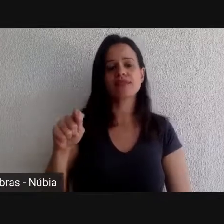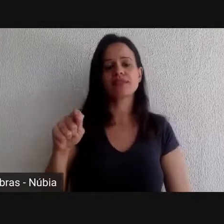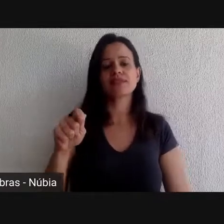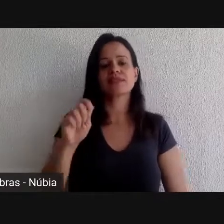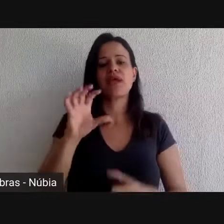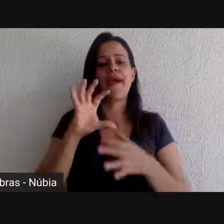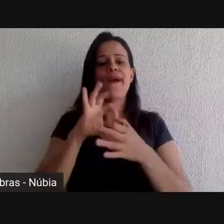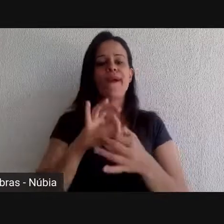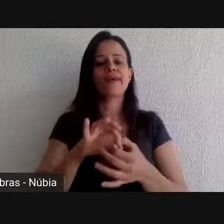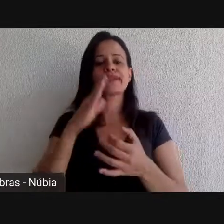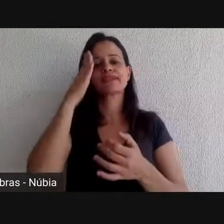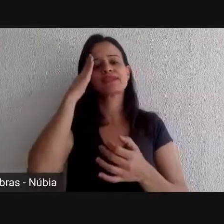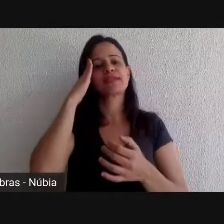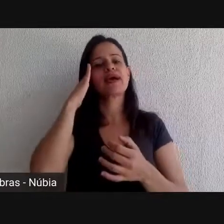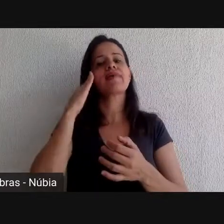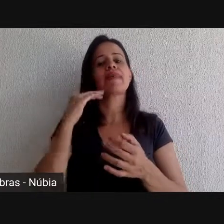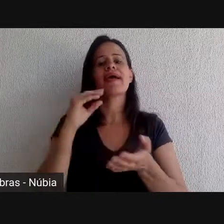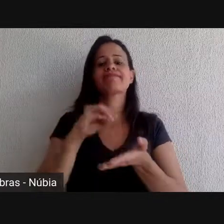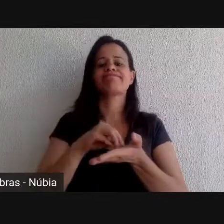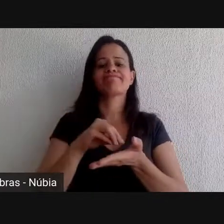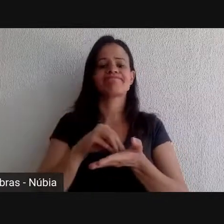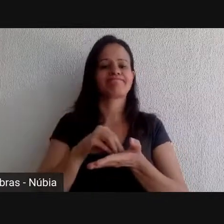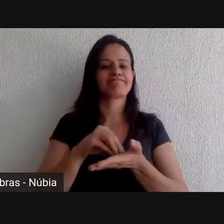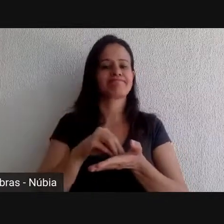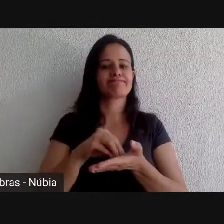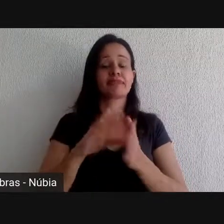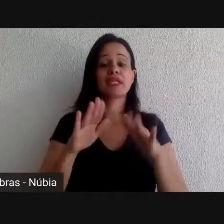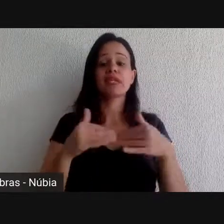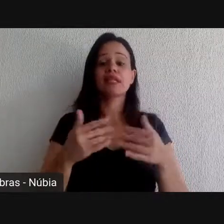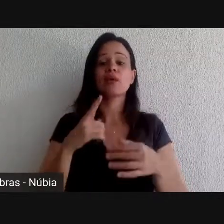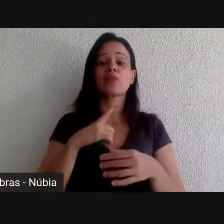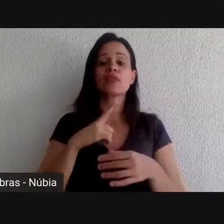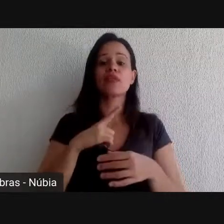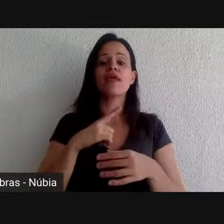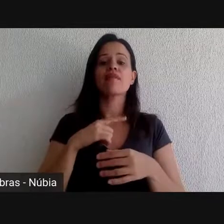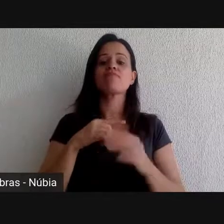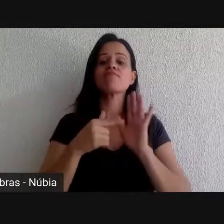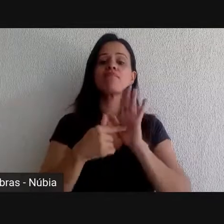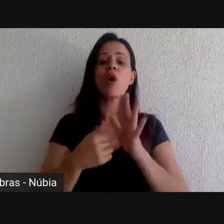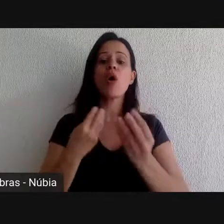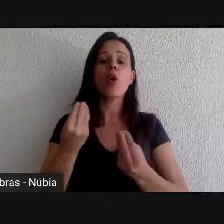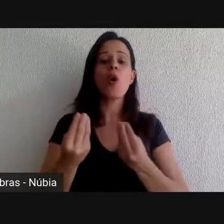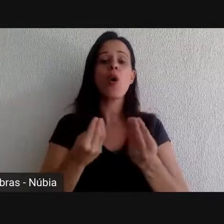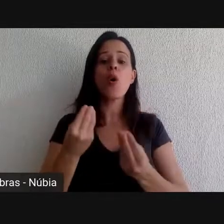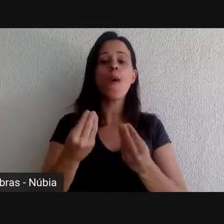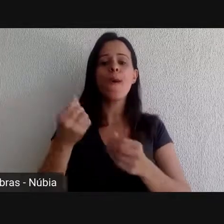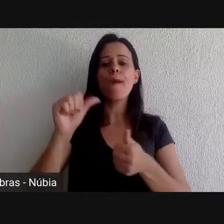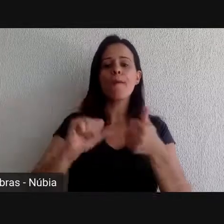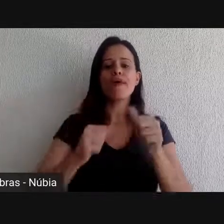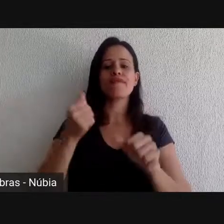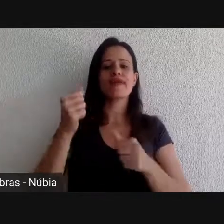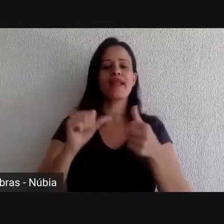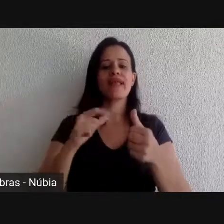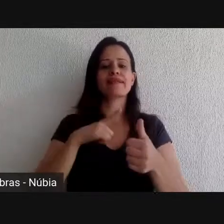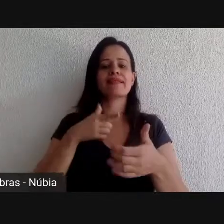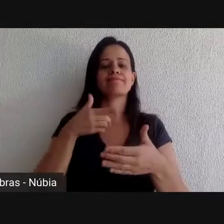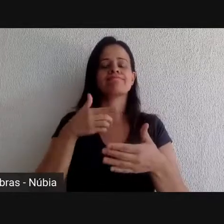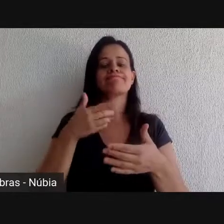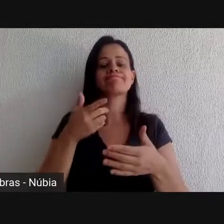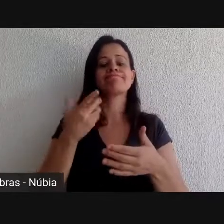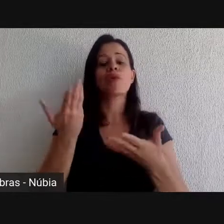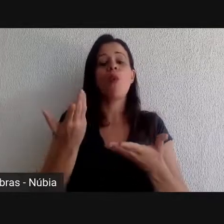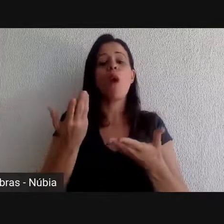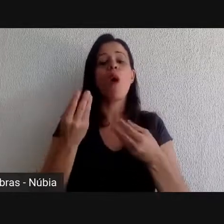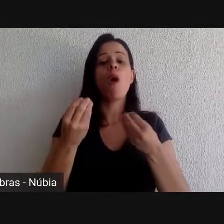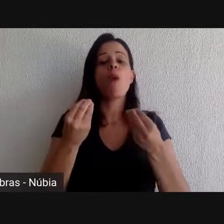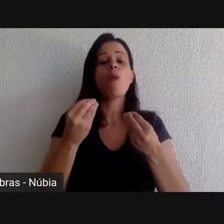contexto todo do licenciamento, não faz cócegas. Então, essa é a riqueza de avaliar o impacto legislativo de uma medida, de